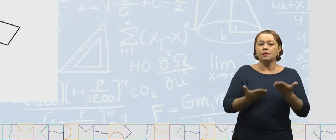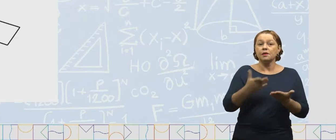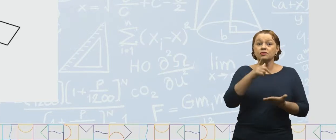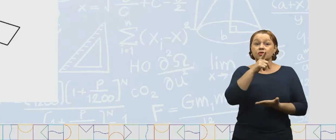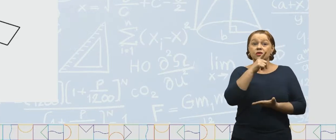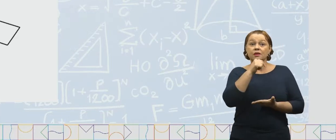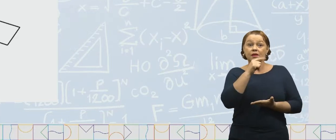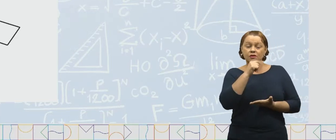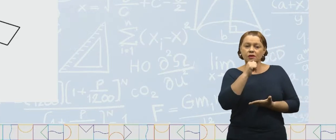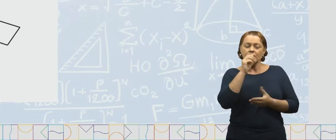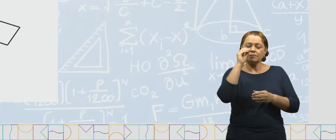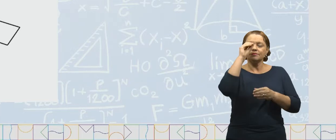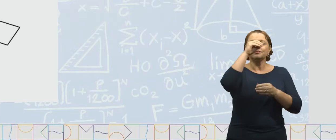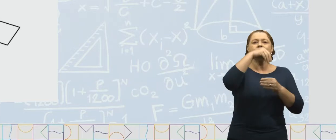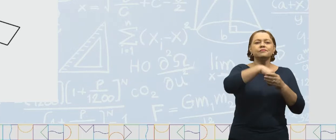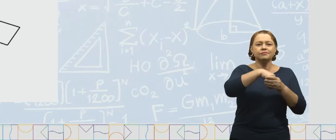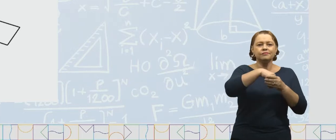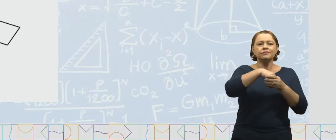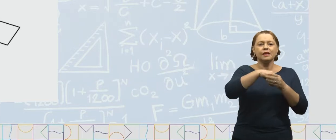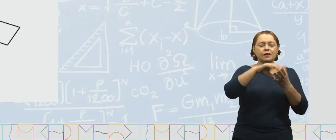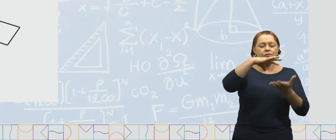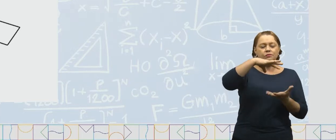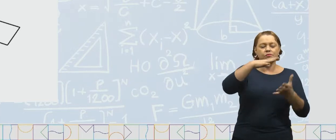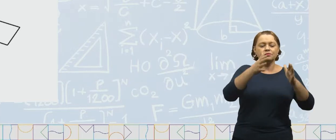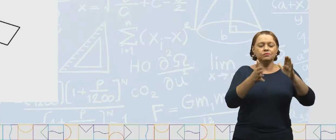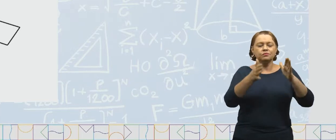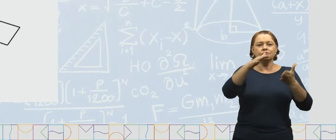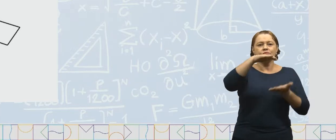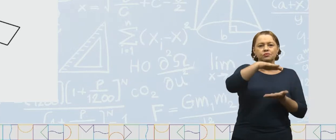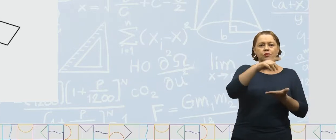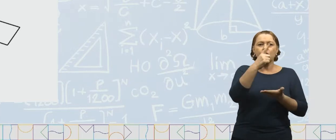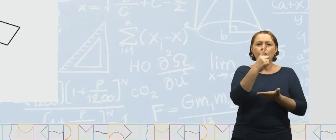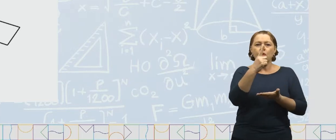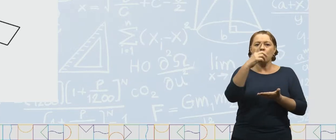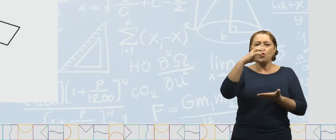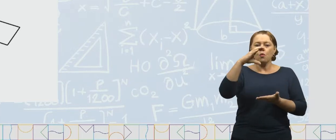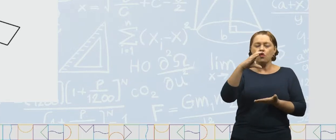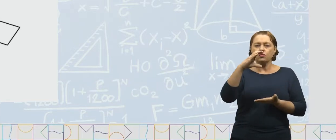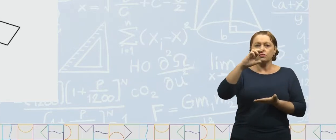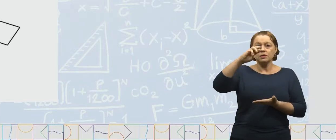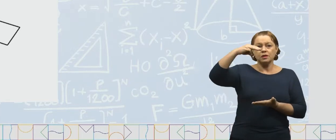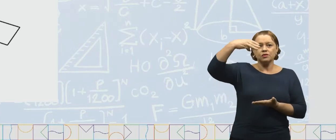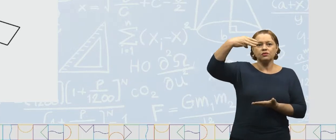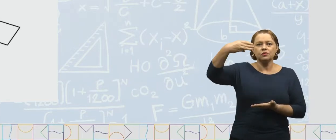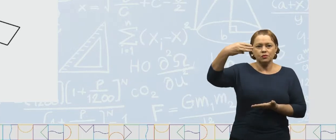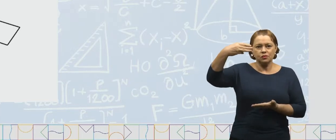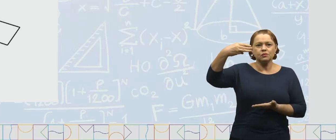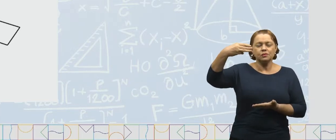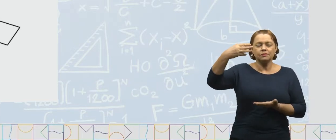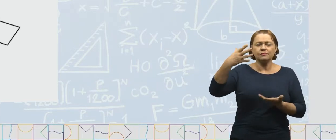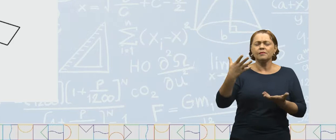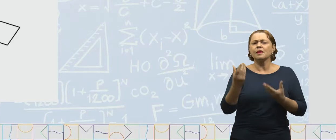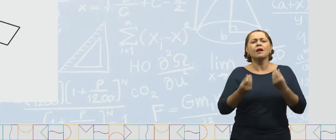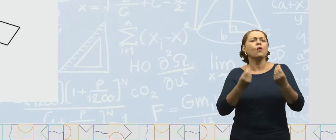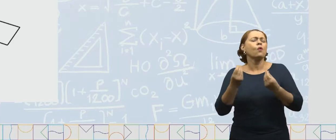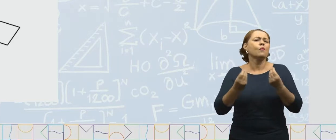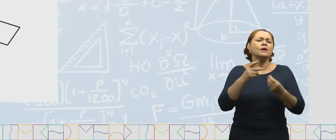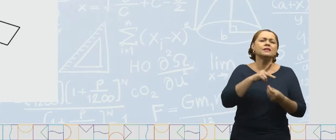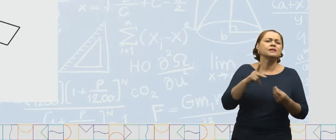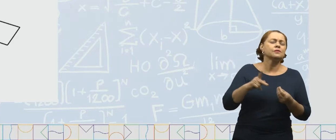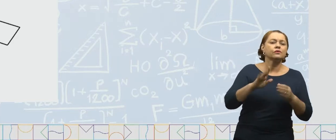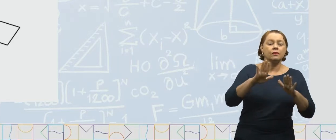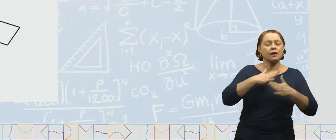água que cabe dentro de um cubo com 1 centímetro cúbico de volume. Mas como assim,